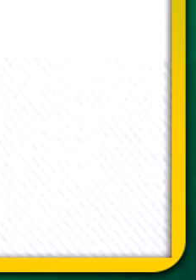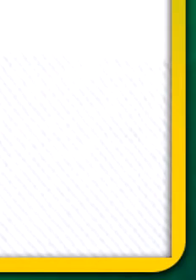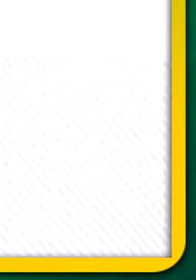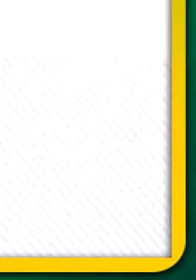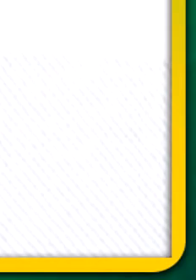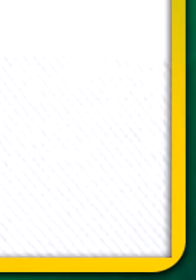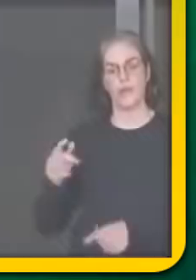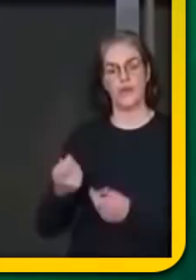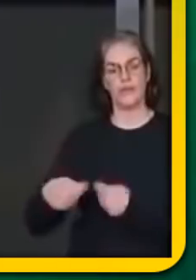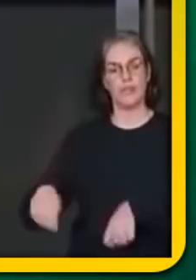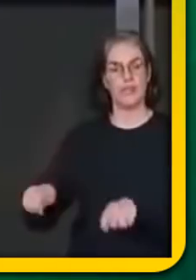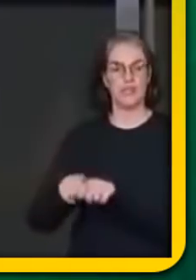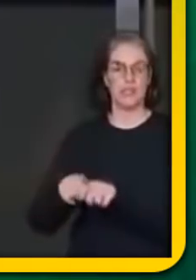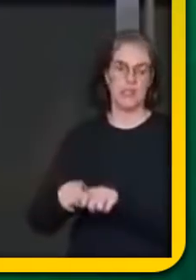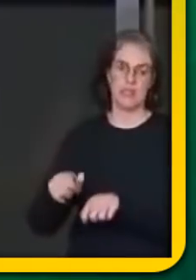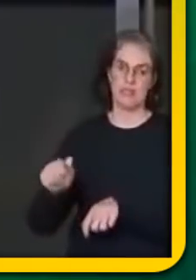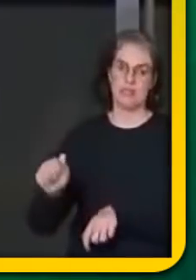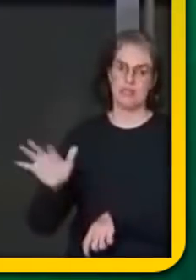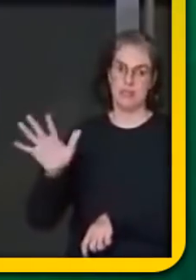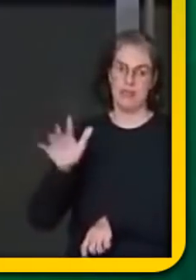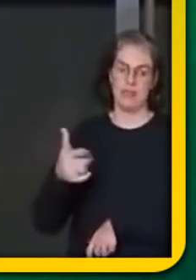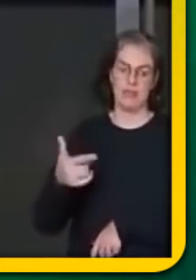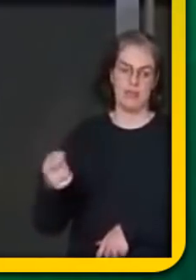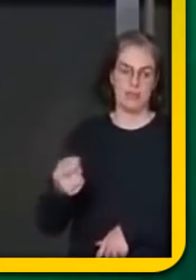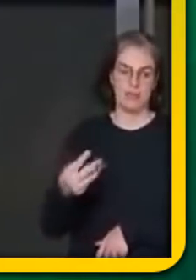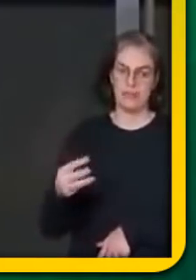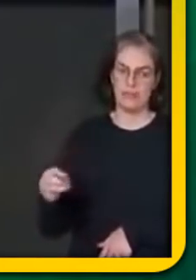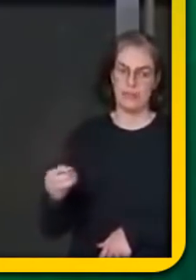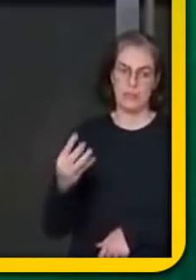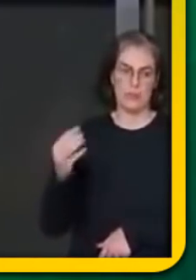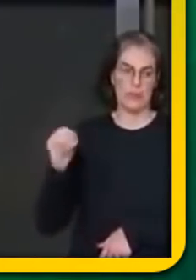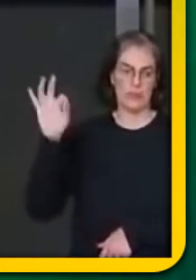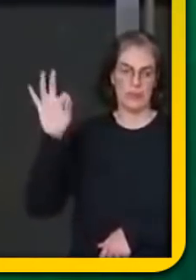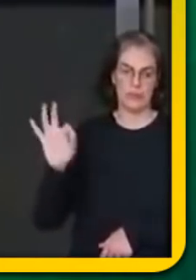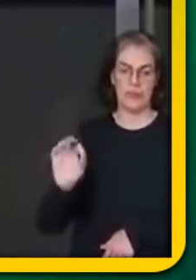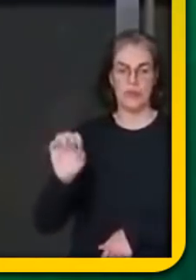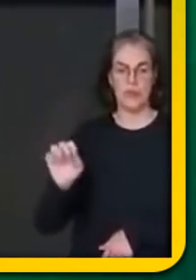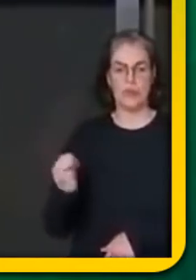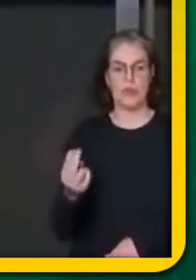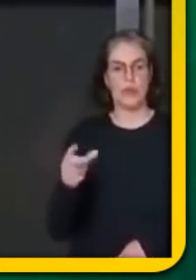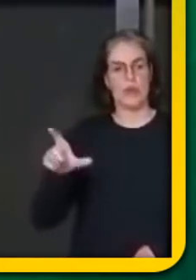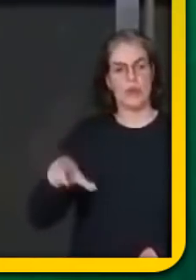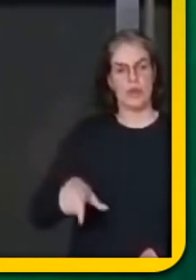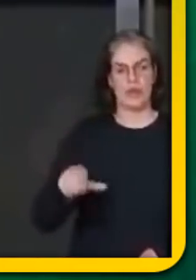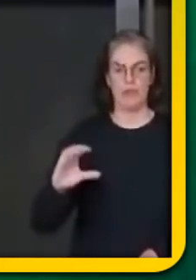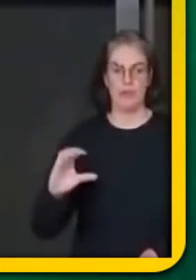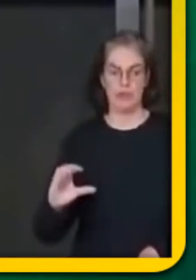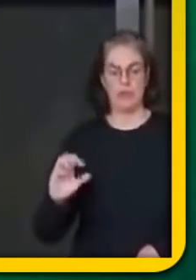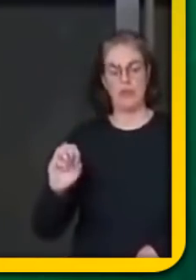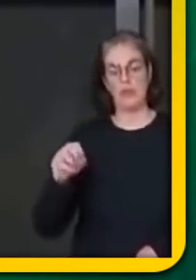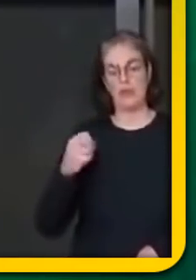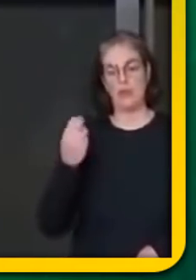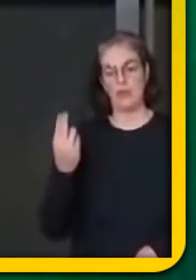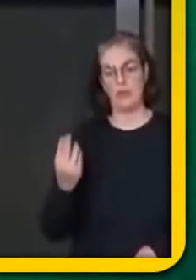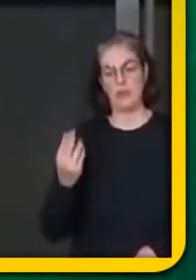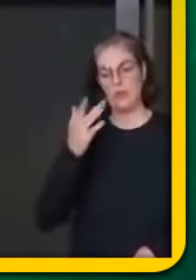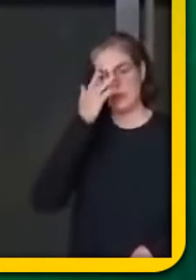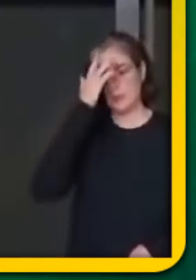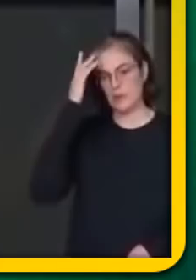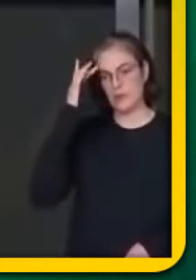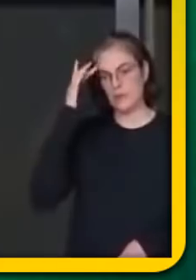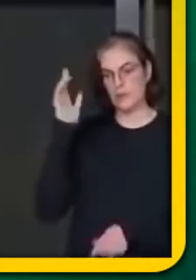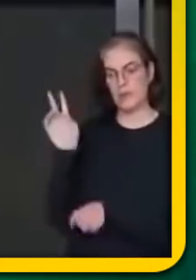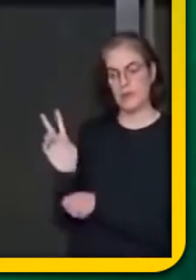vocês conhecem, o deputado Ricardo Silva, juntamente com o deputado Capitão Alberto Neto, dois